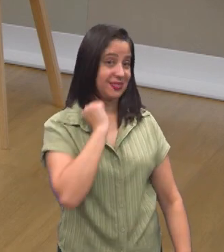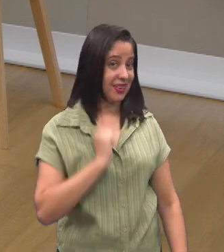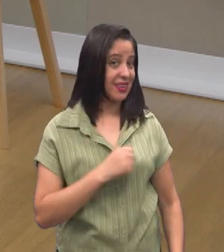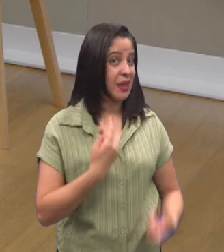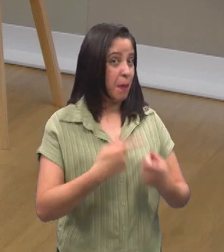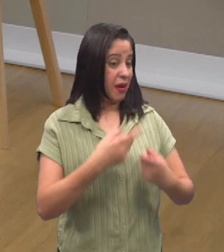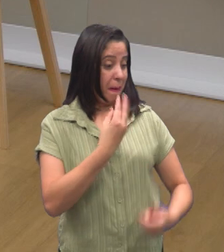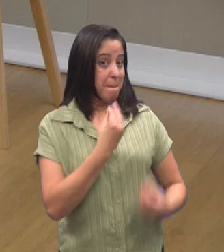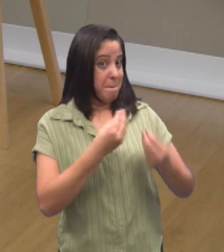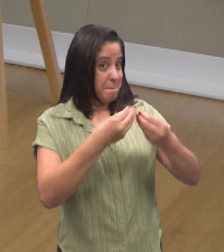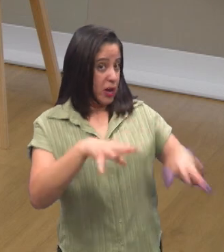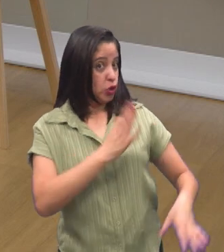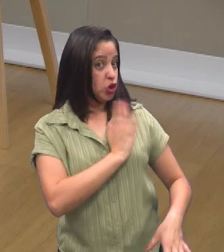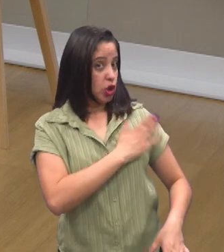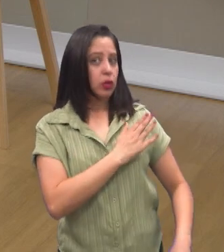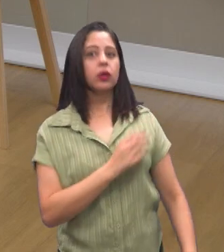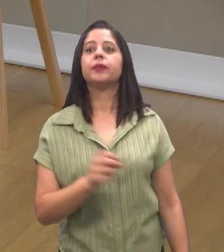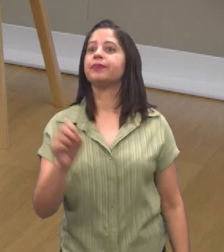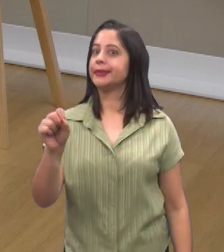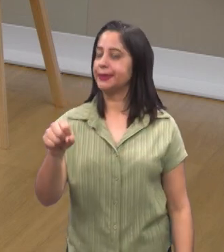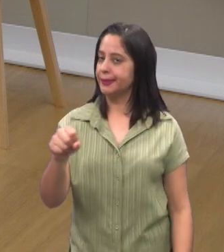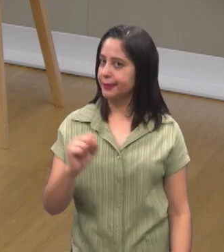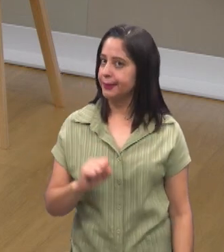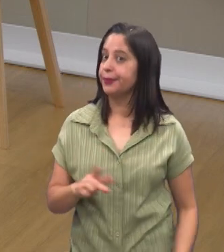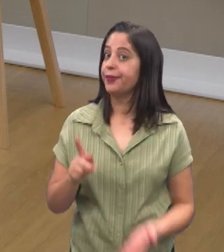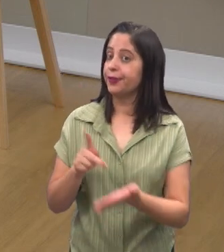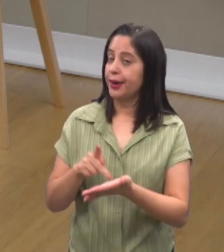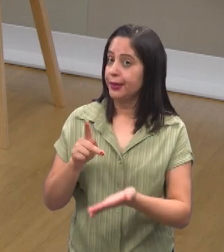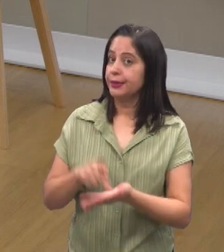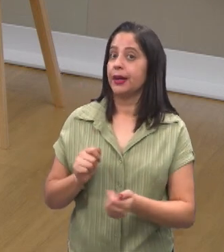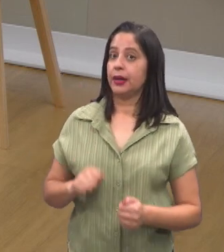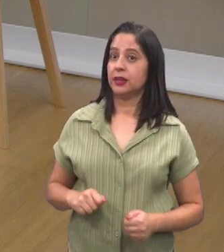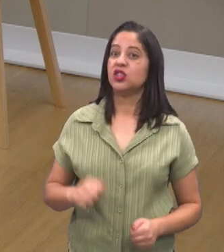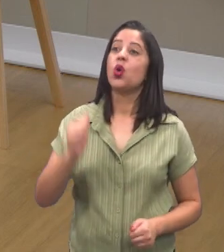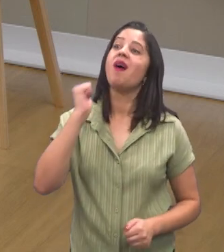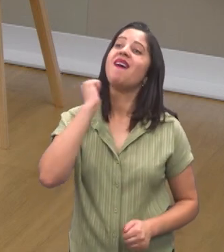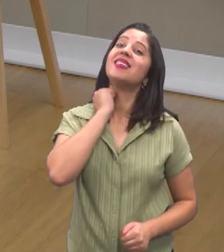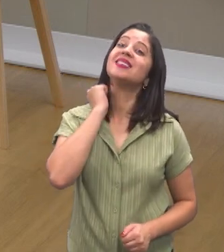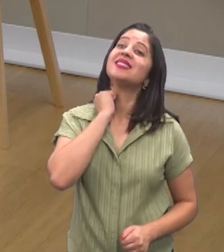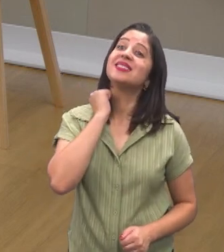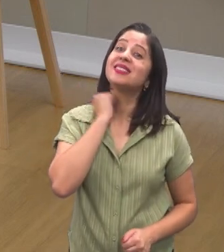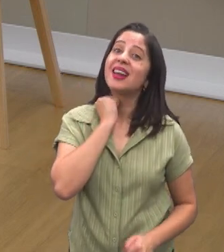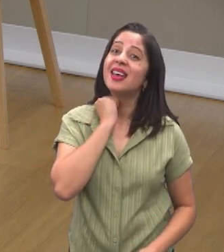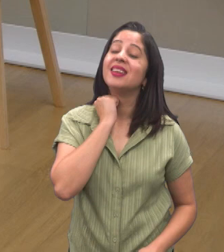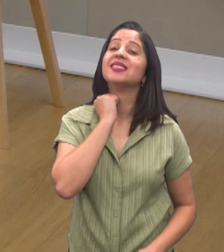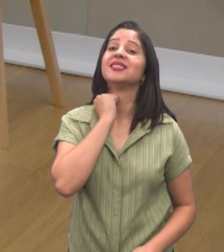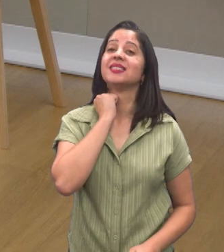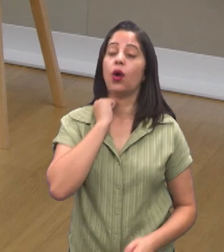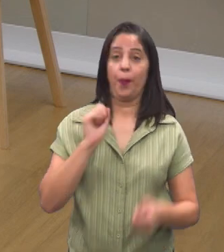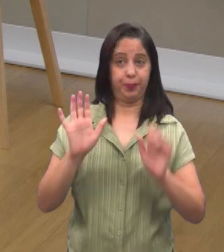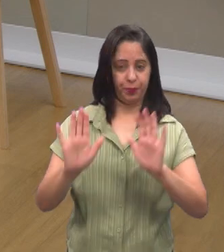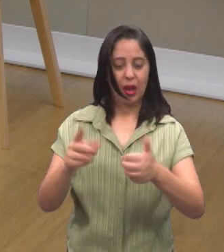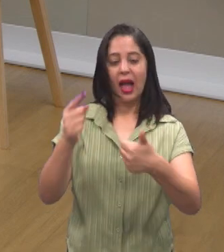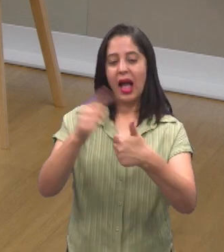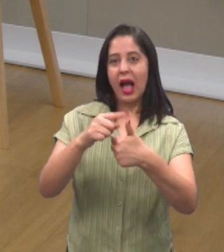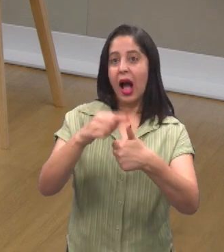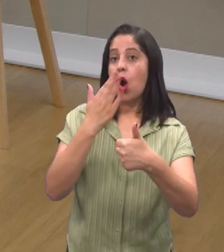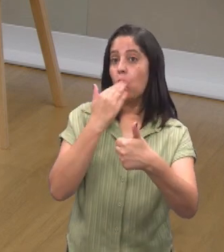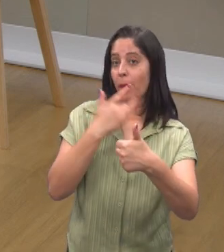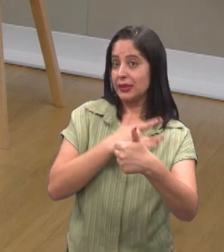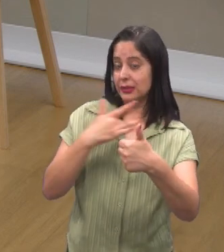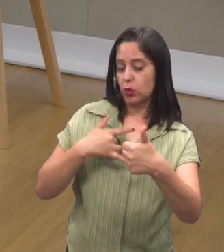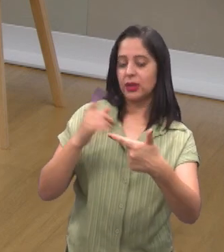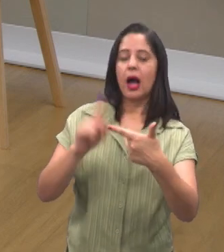do nosso coração. Demais. A gestão do estresse é outro grande pilar, né? A gente tem atividade física, alimentação,